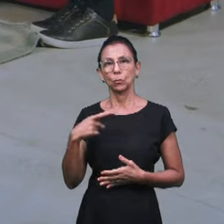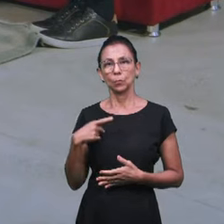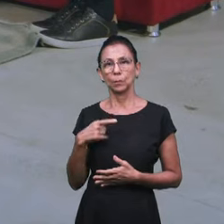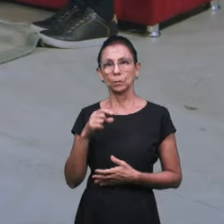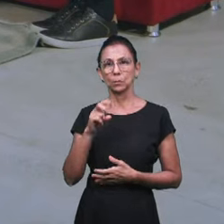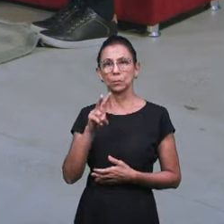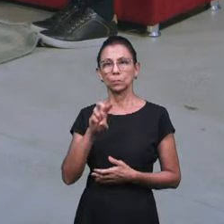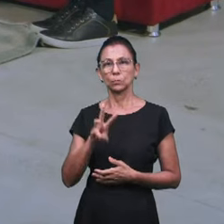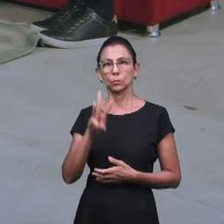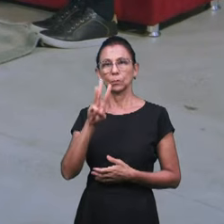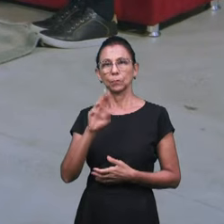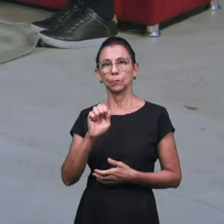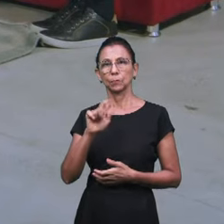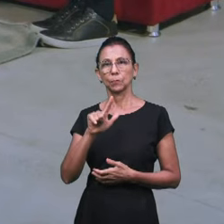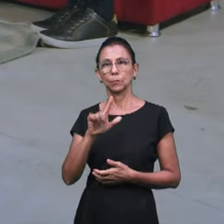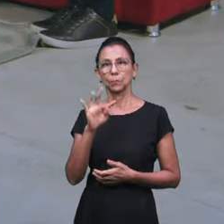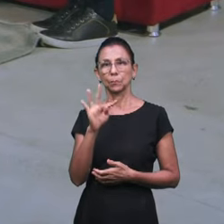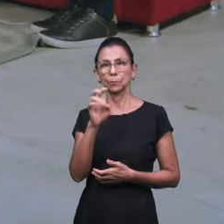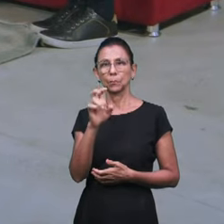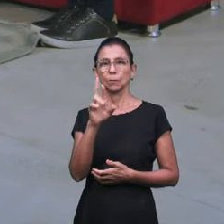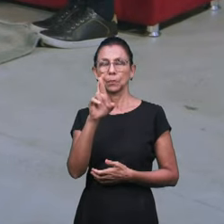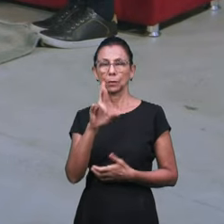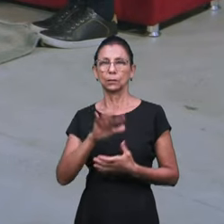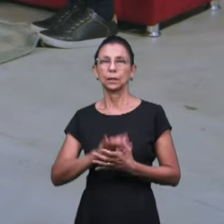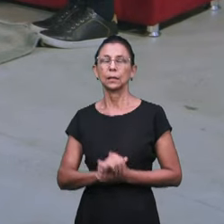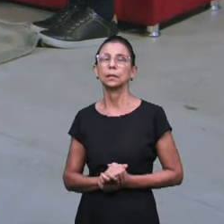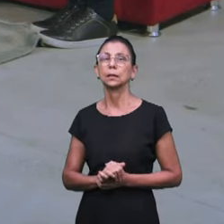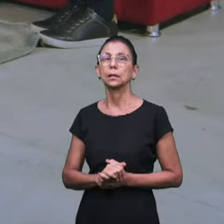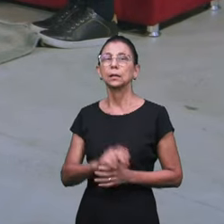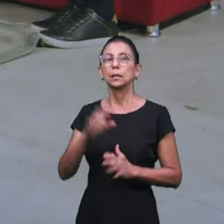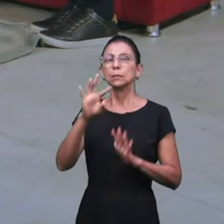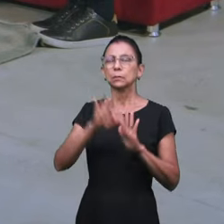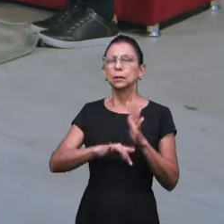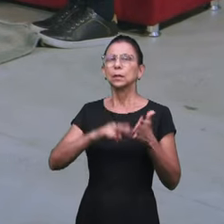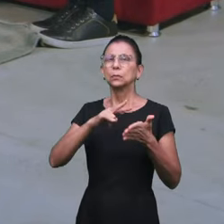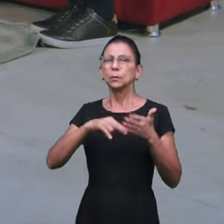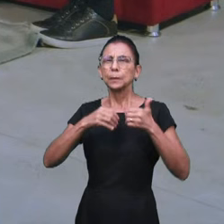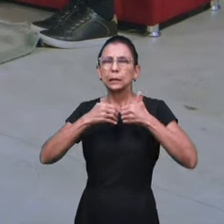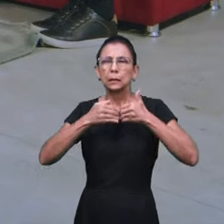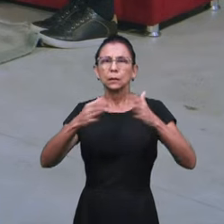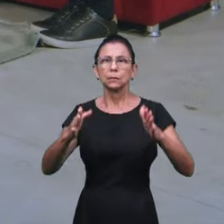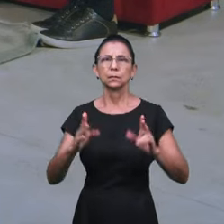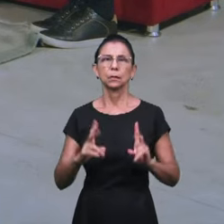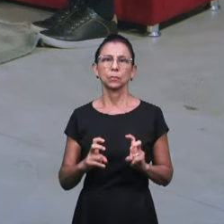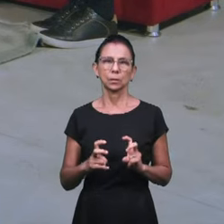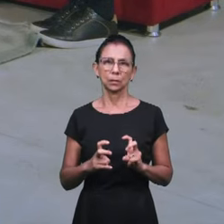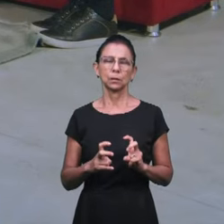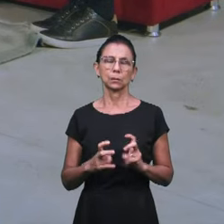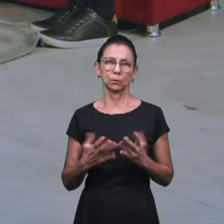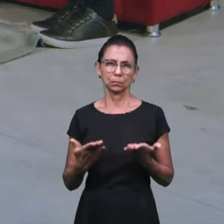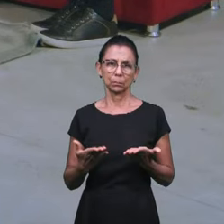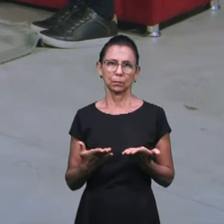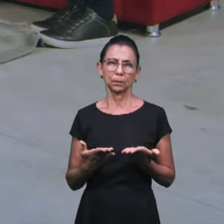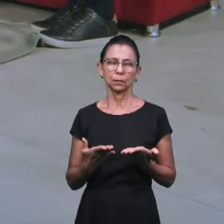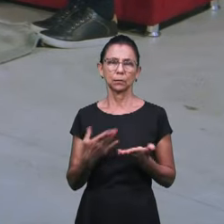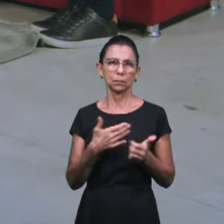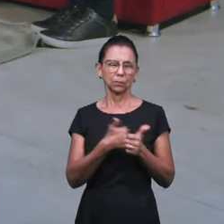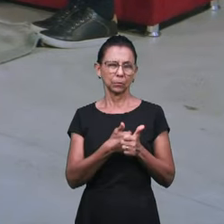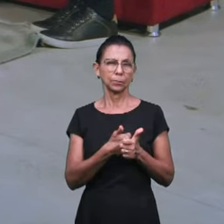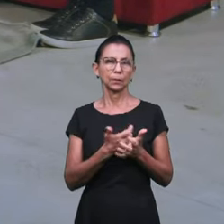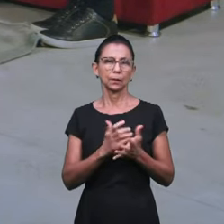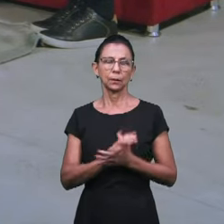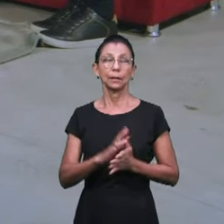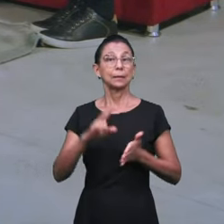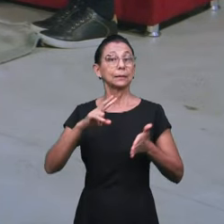uma leitura aqui de um texto da palavra do Senhor para abrir o assunto através de uma leitura de um texto bíblico. Então você vai acompanhar conosco